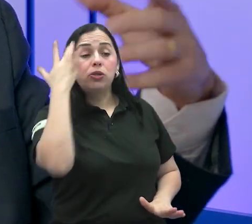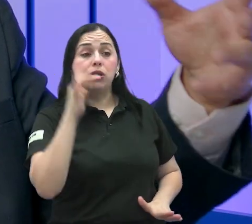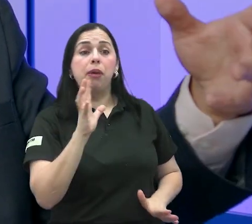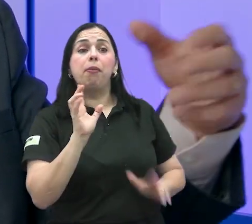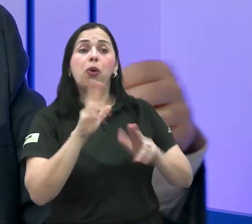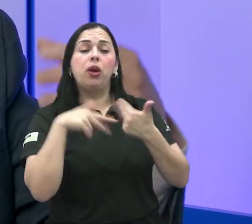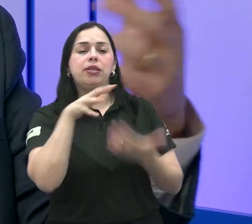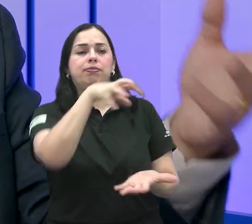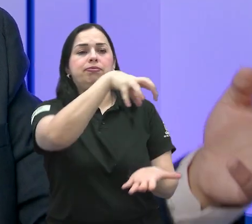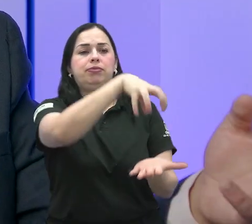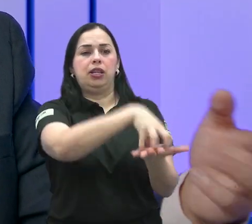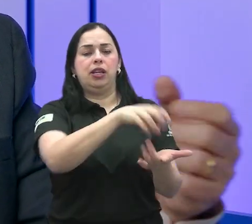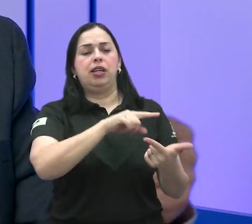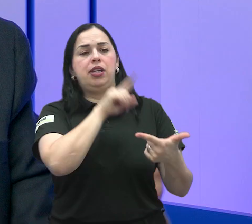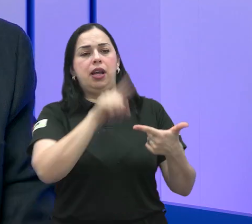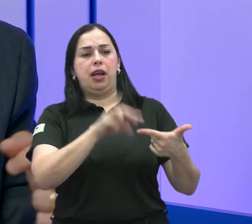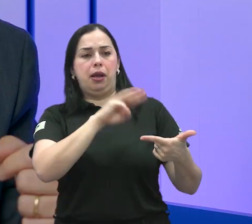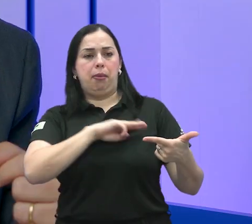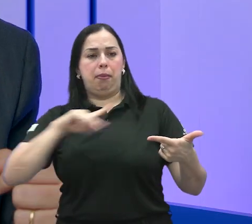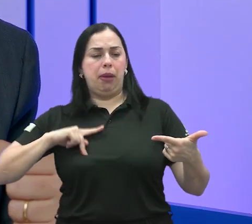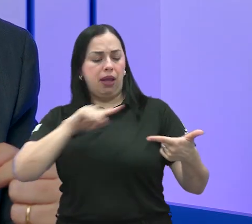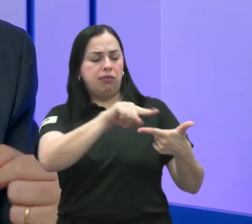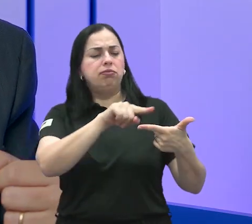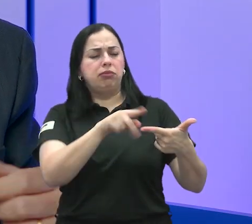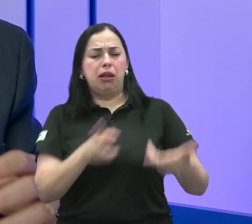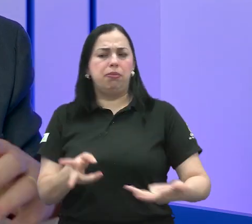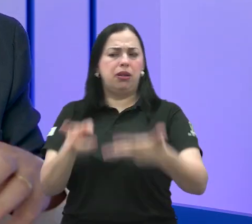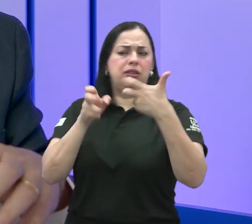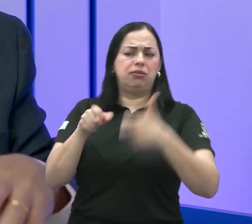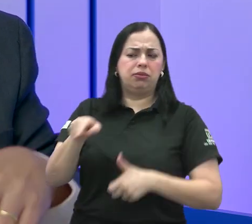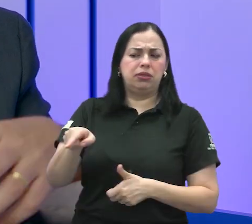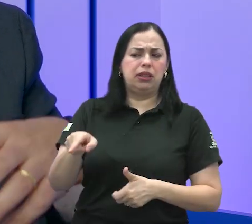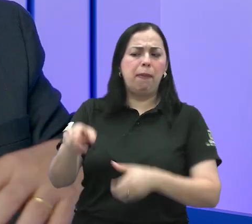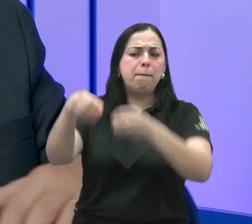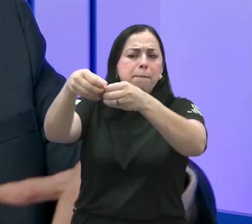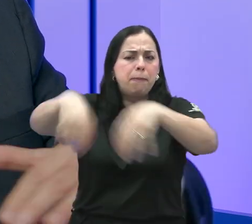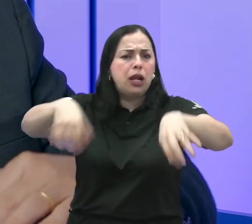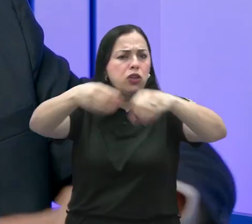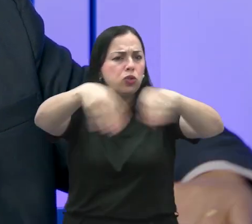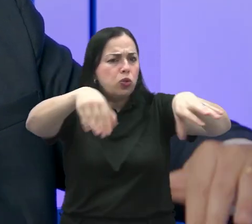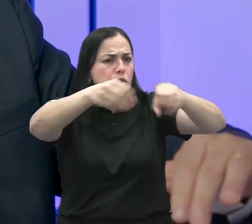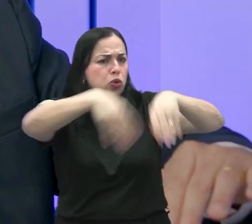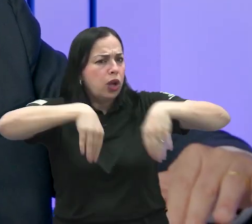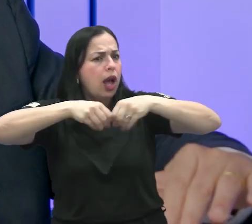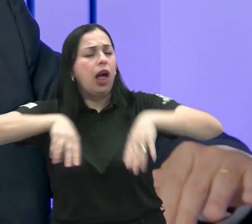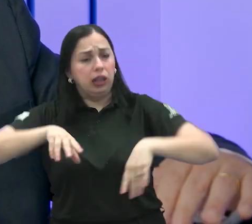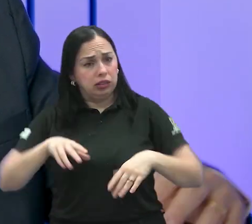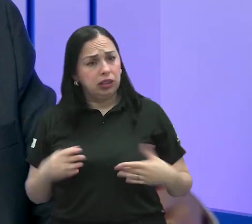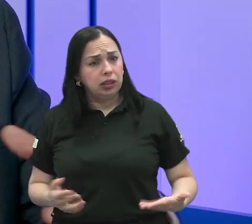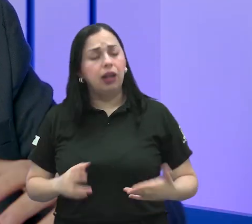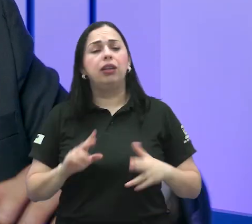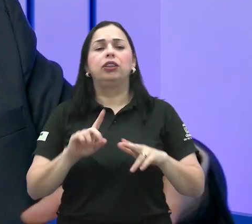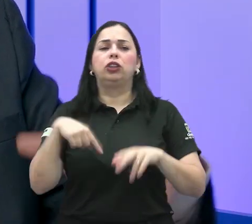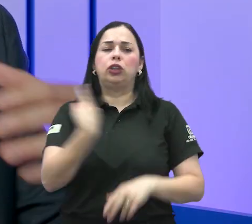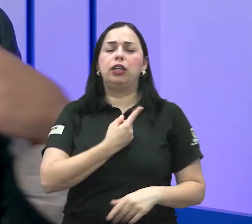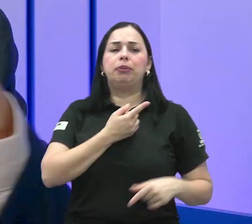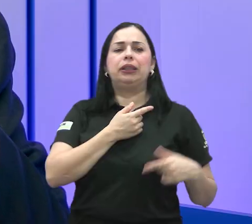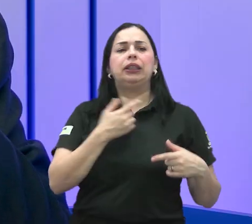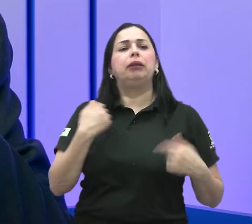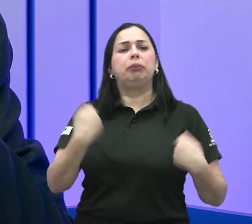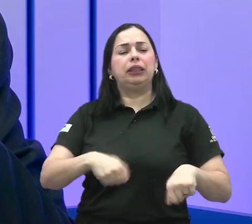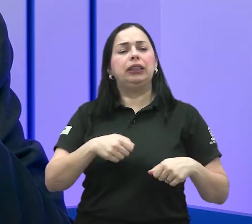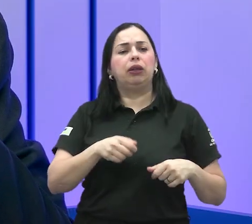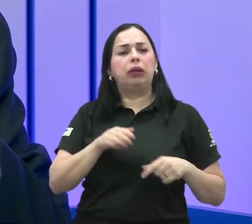órgãos fiscalizadores e o próprio Ministério Público também percebem, opa, peraí, está afetando muitas pessoas. A gente precisa intervir